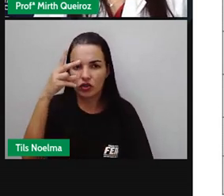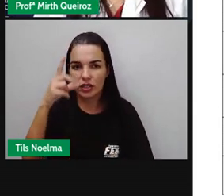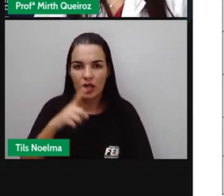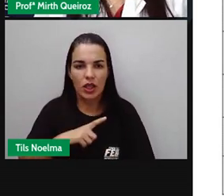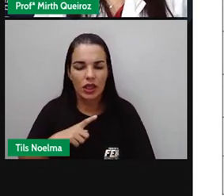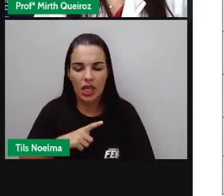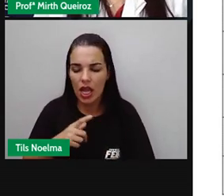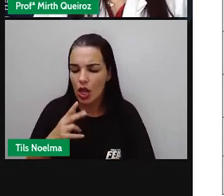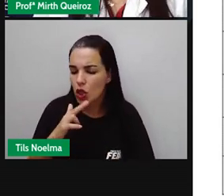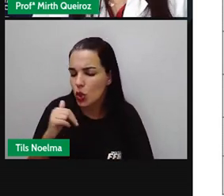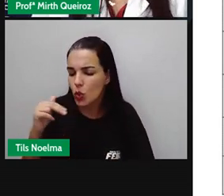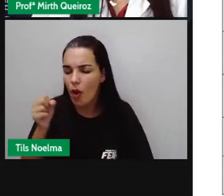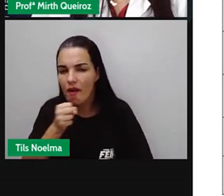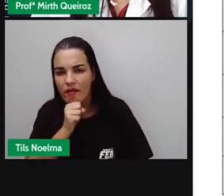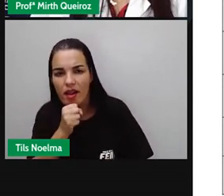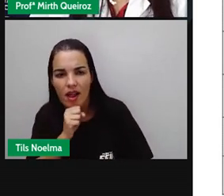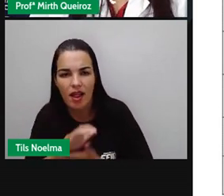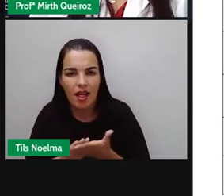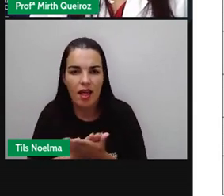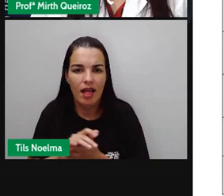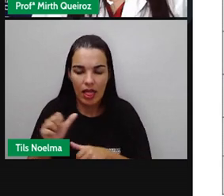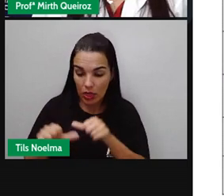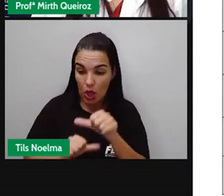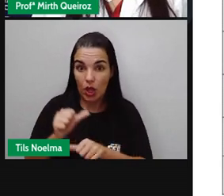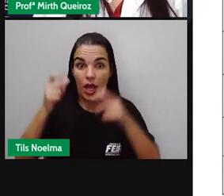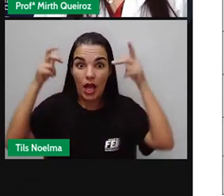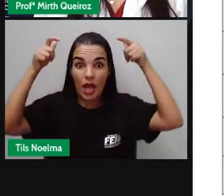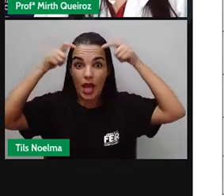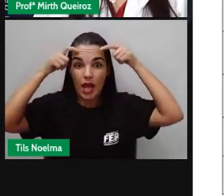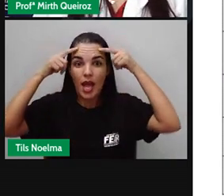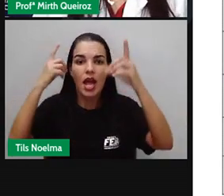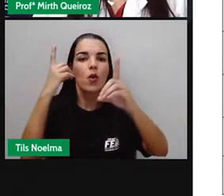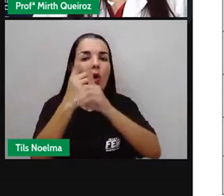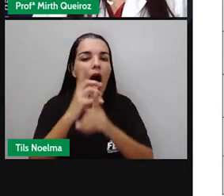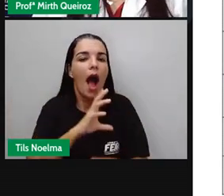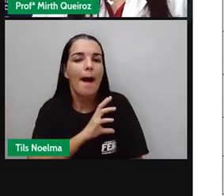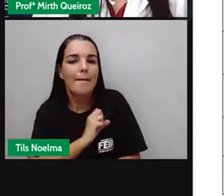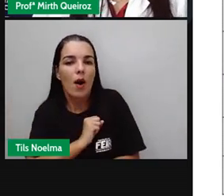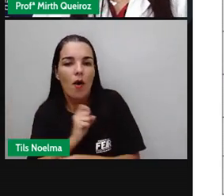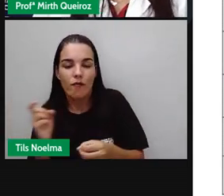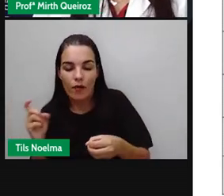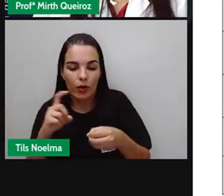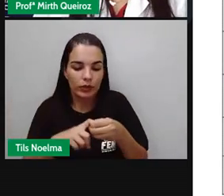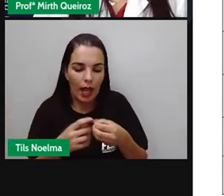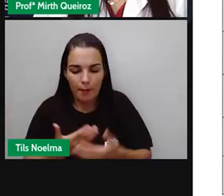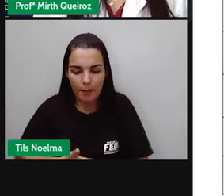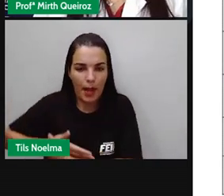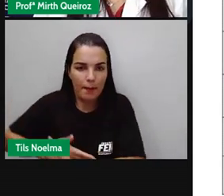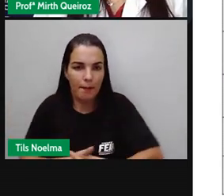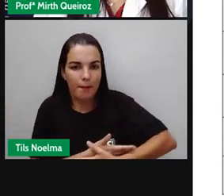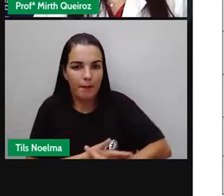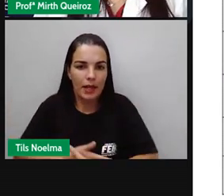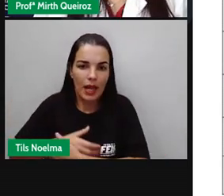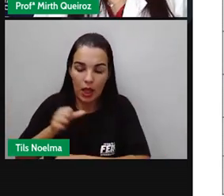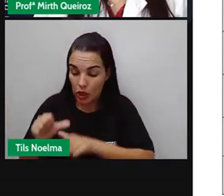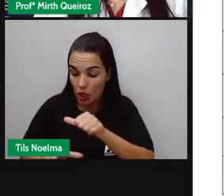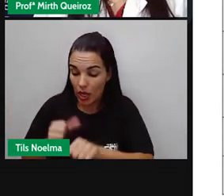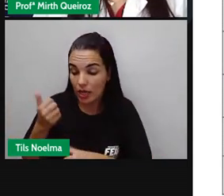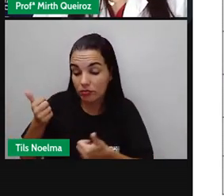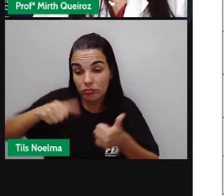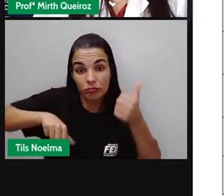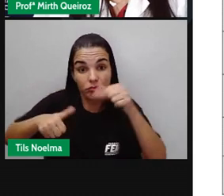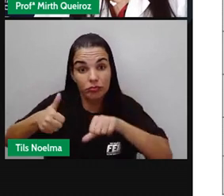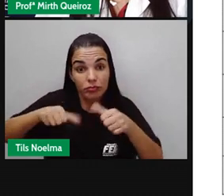forte, nunca envelhecer, tornar-se rei, encontrar o amor, voltar a ser bebê, tornar-se um